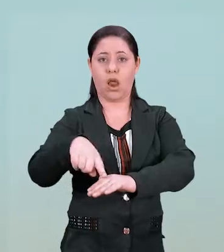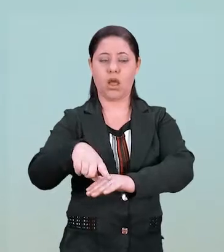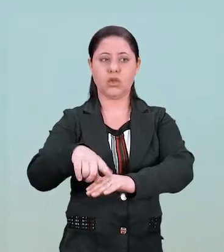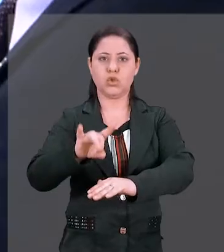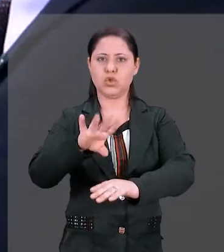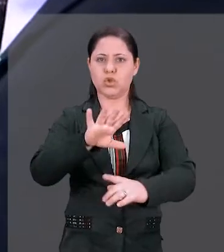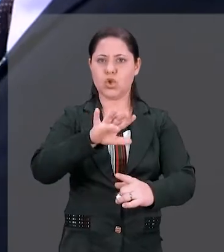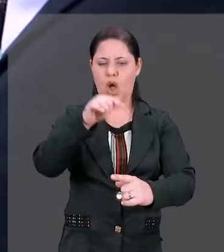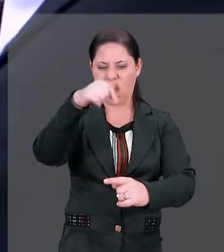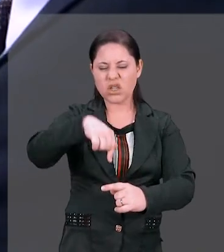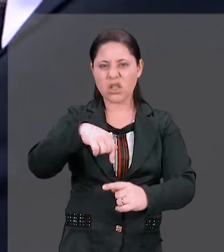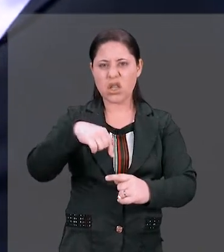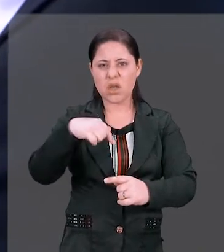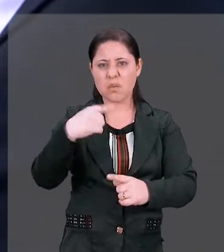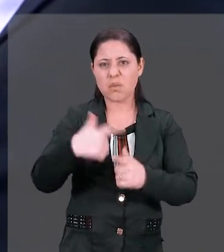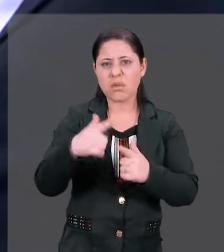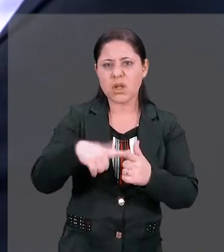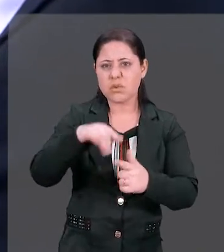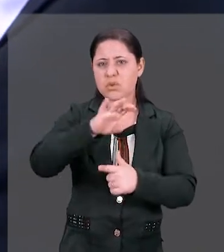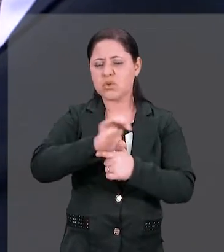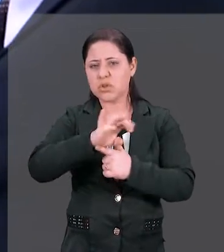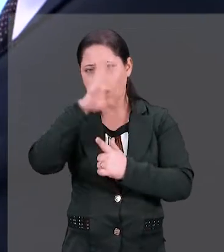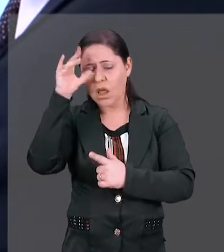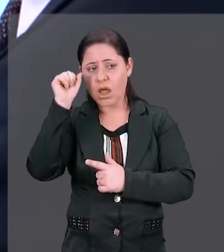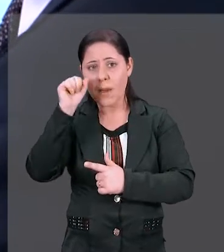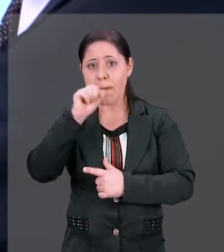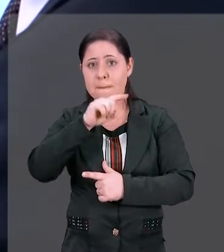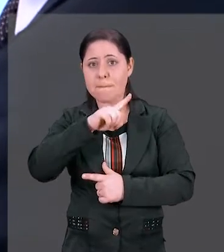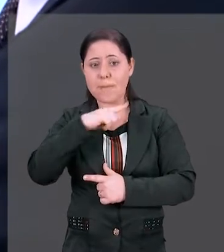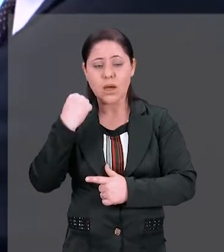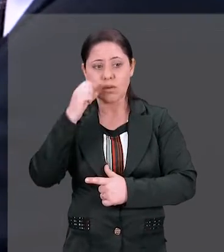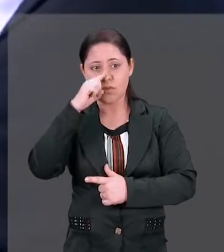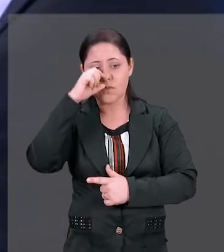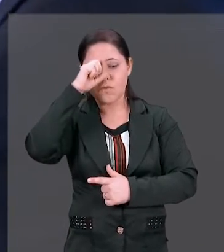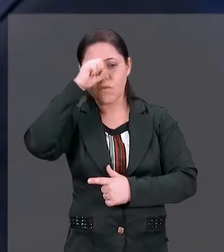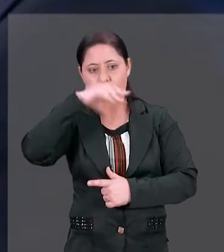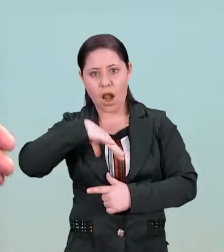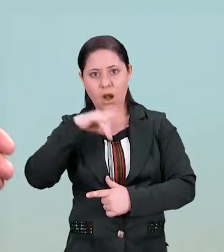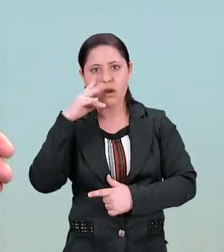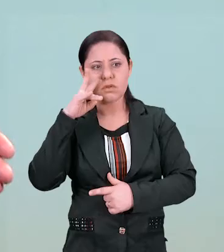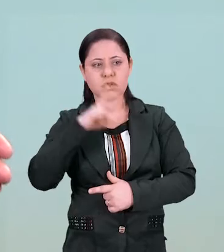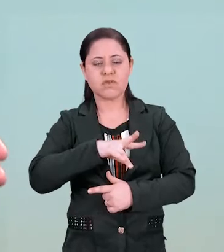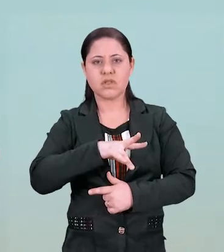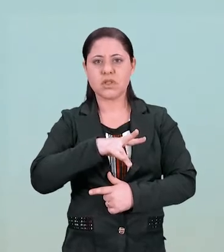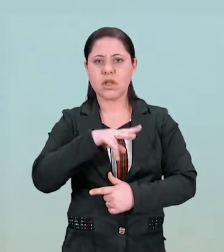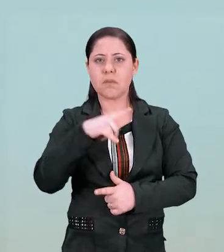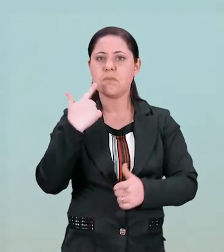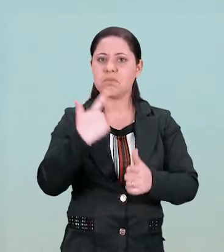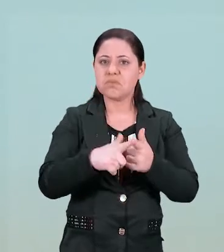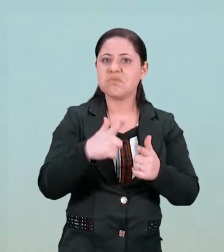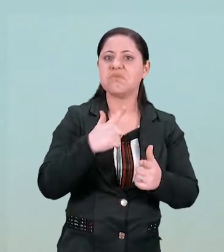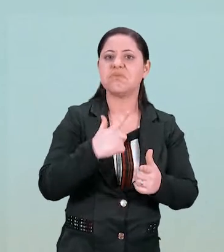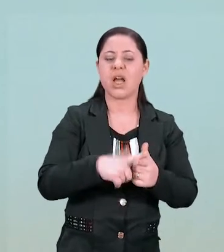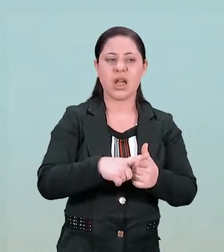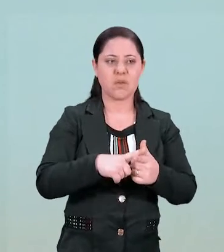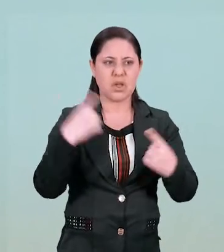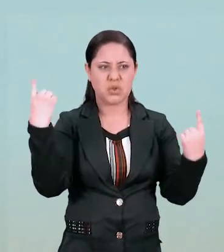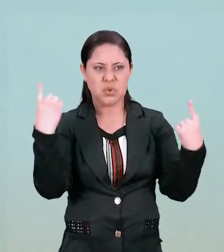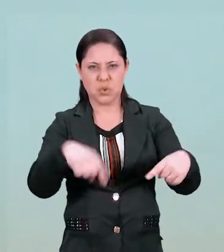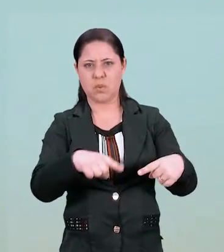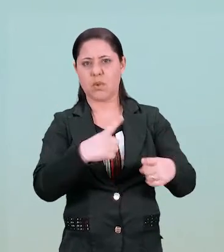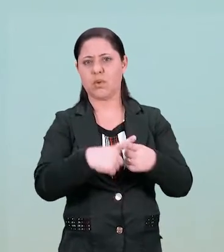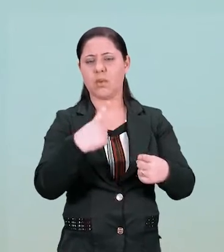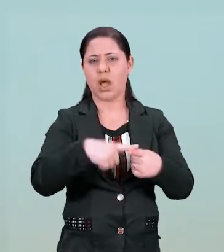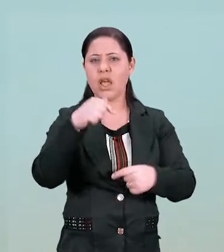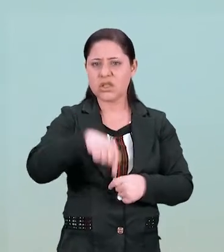todo o país, com mortes extremamente violentas. Você vê reflexos do tráfico dessa disputa com mortes não só aqui